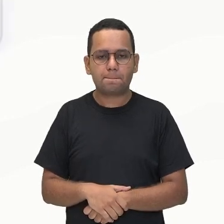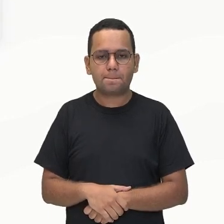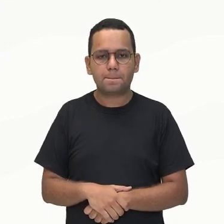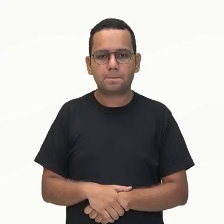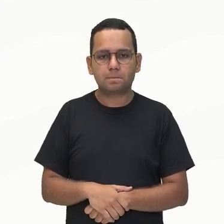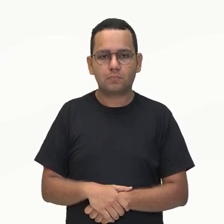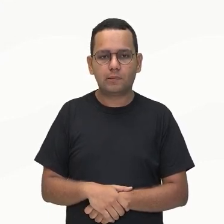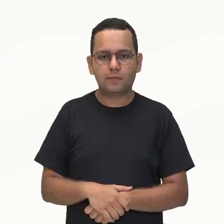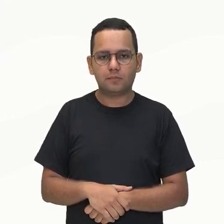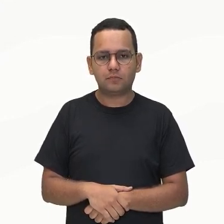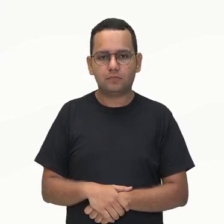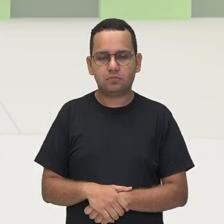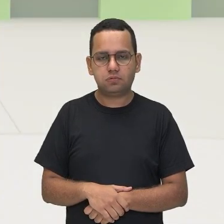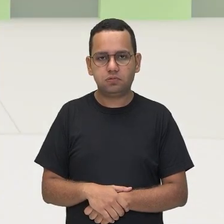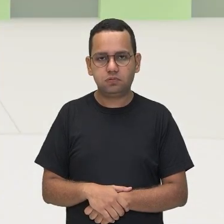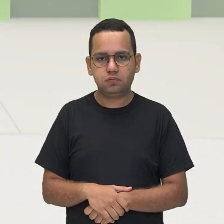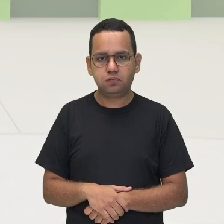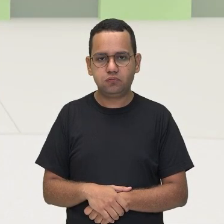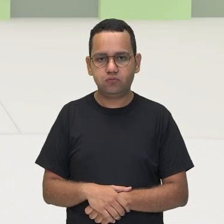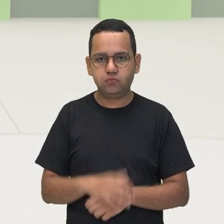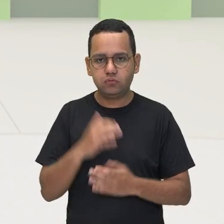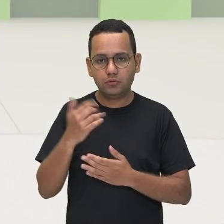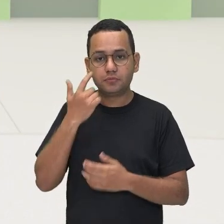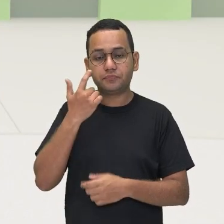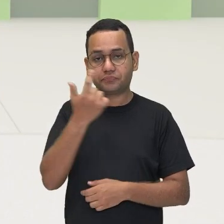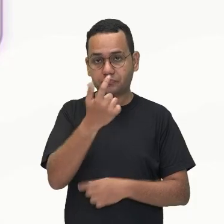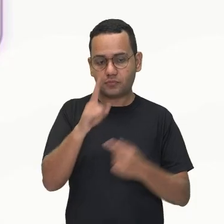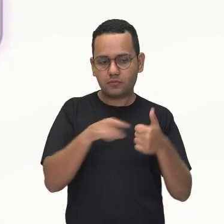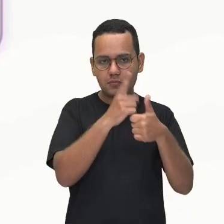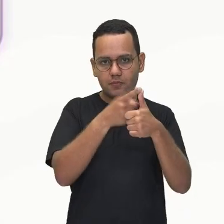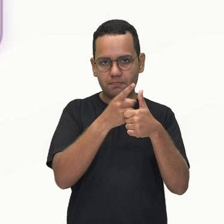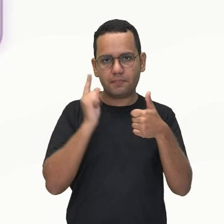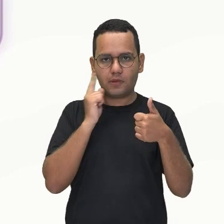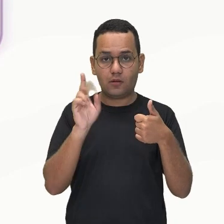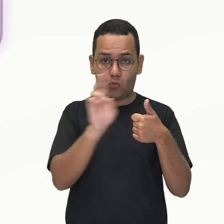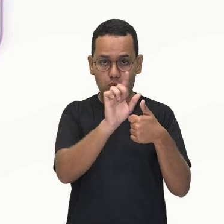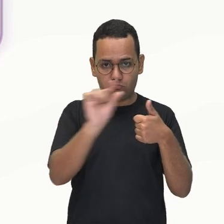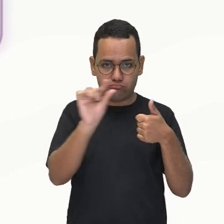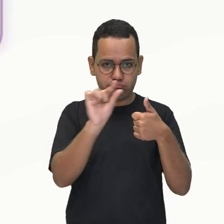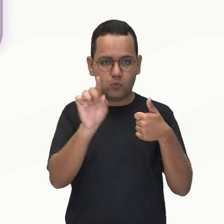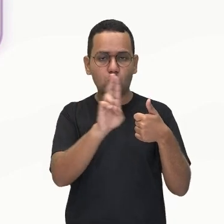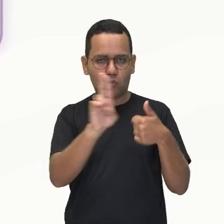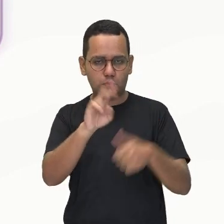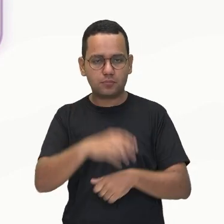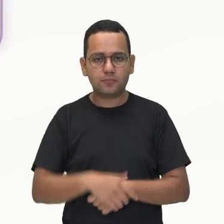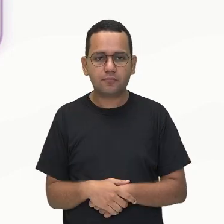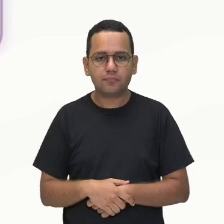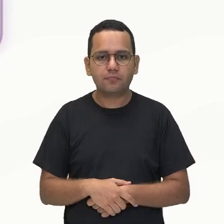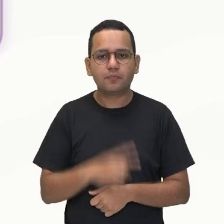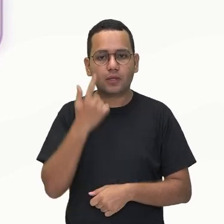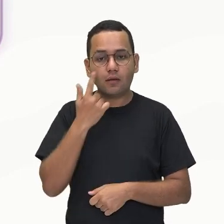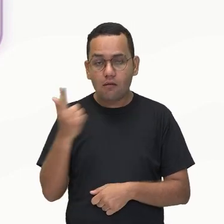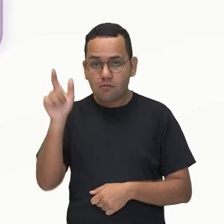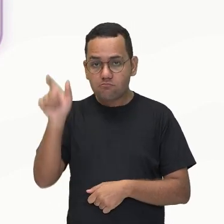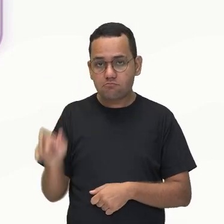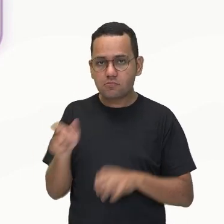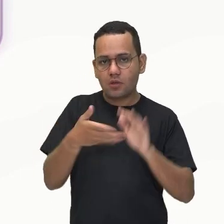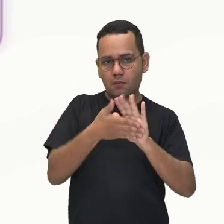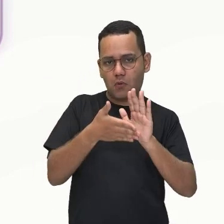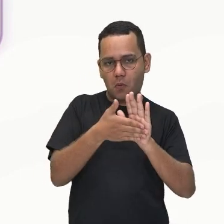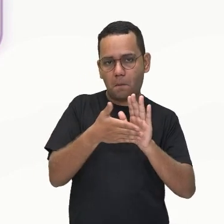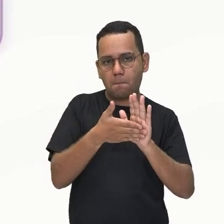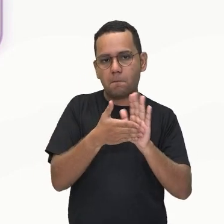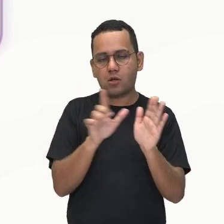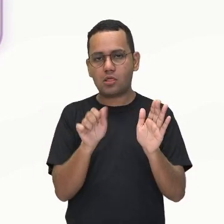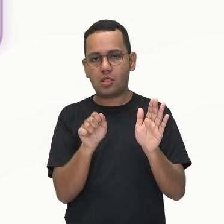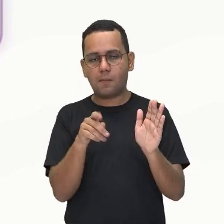para cada uma delas, nós vamos ver agora o lamarckismo, né? Proposto por Jean-Baptiste Lamarck,